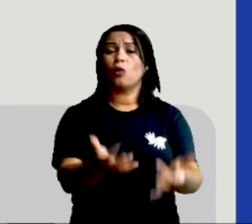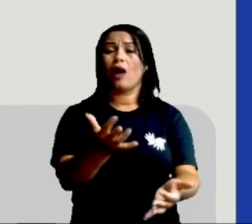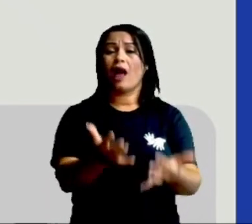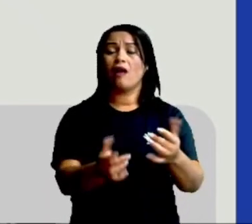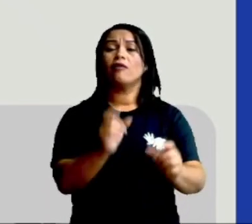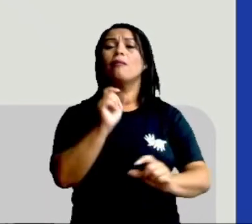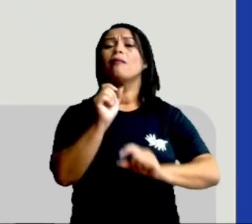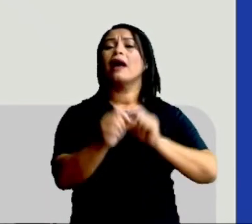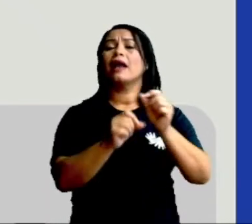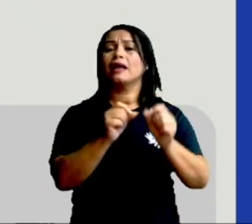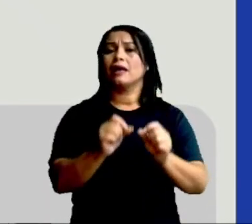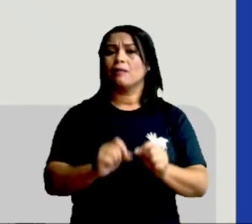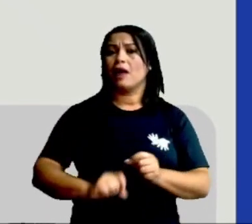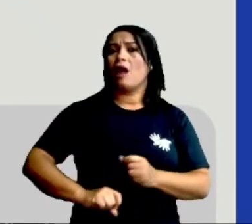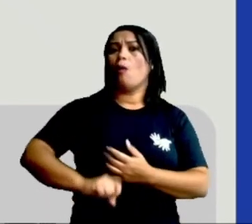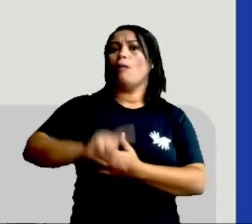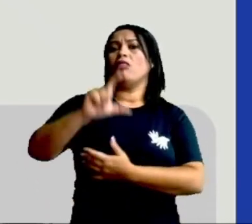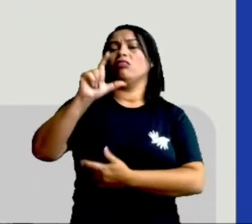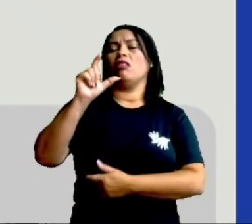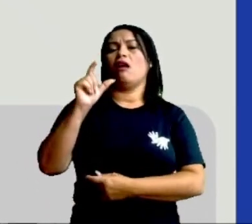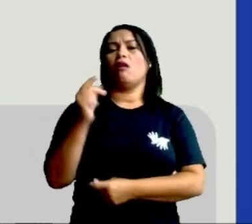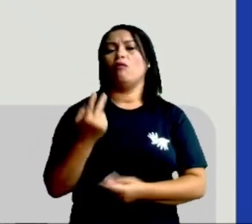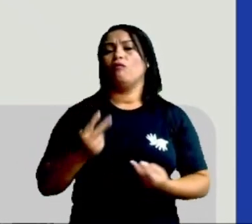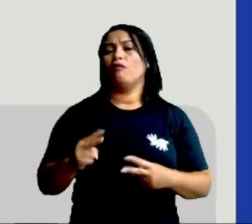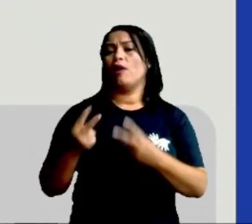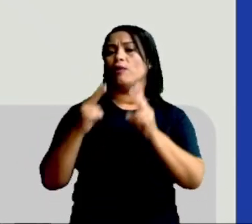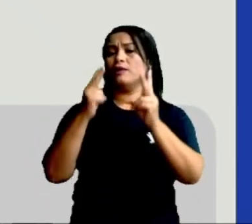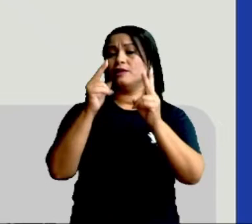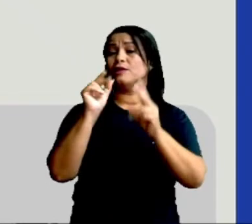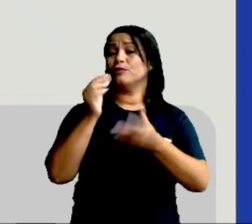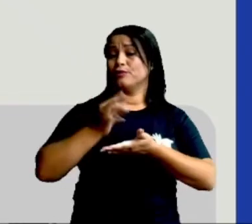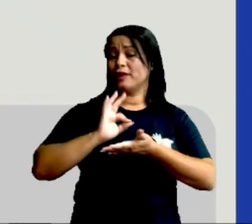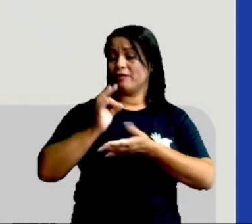preço. Chama-se política da valorização do café.